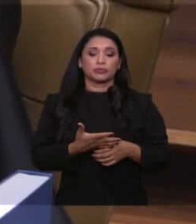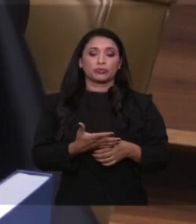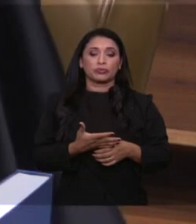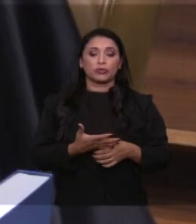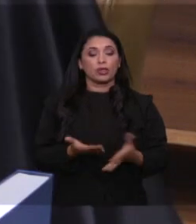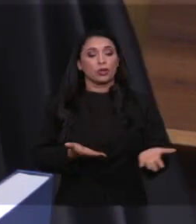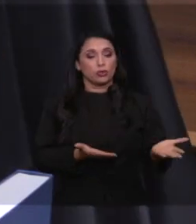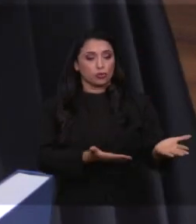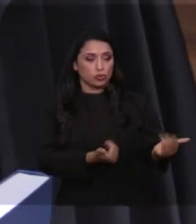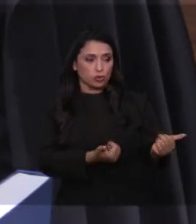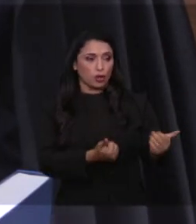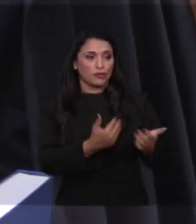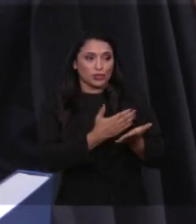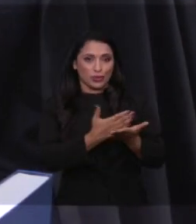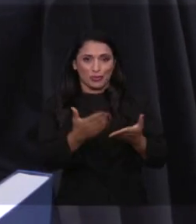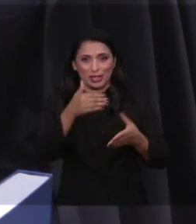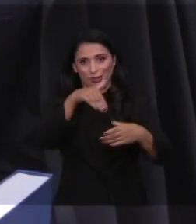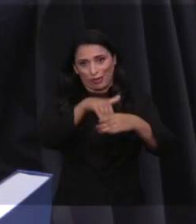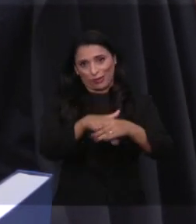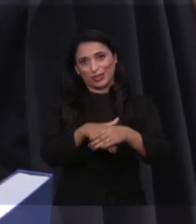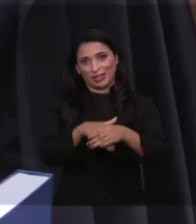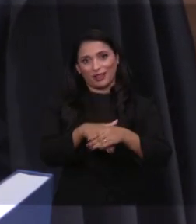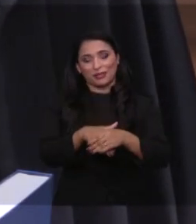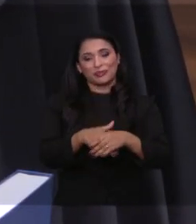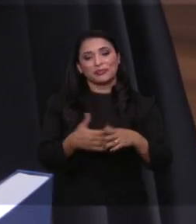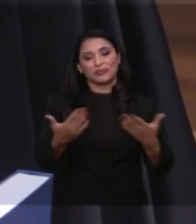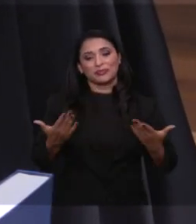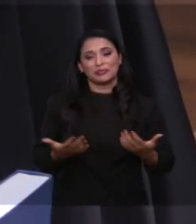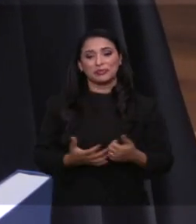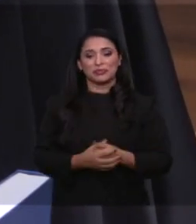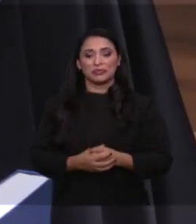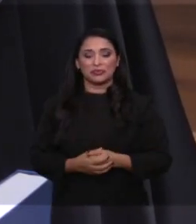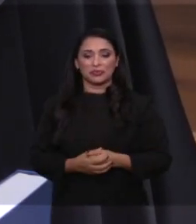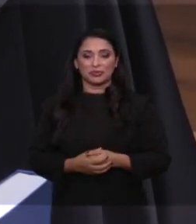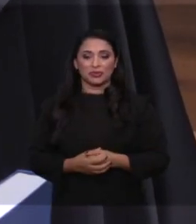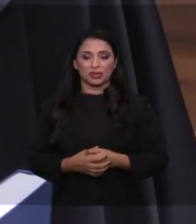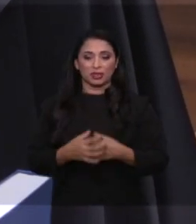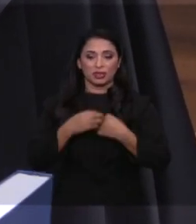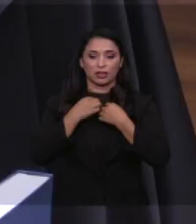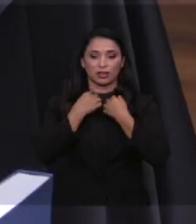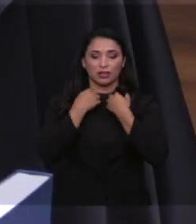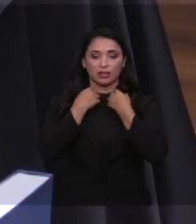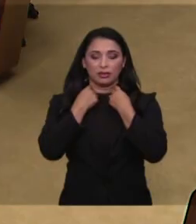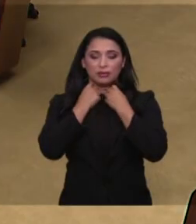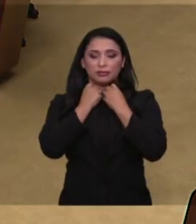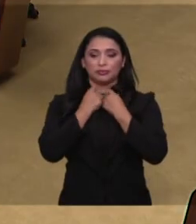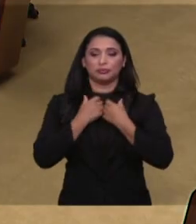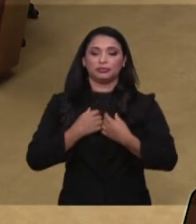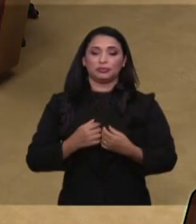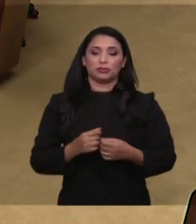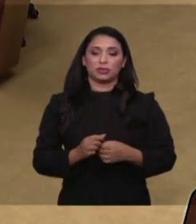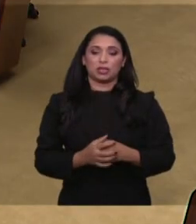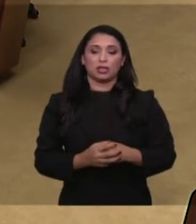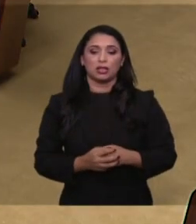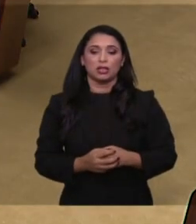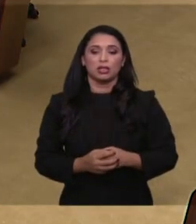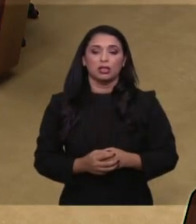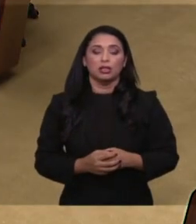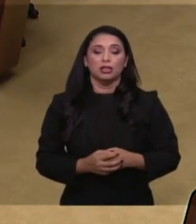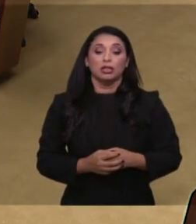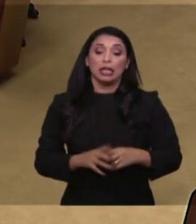mais novos na cadeira, na bancada. Pois bem, este é um tema que, para mim, é